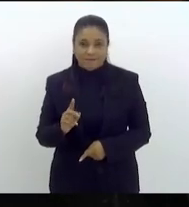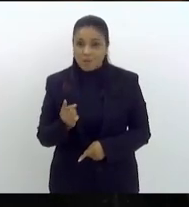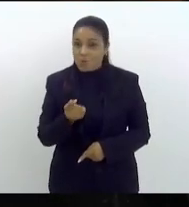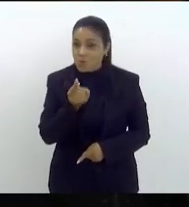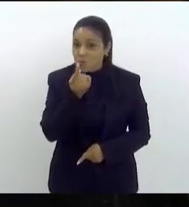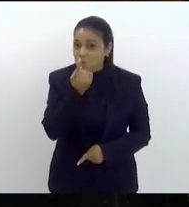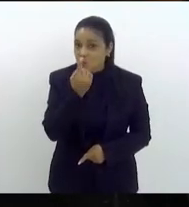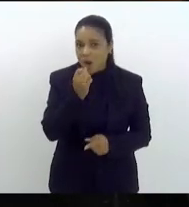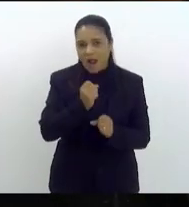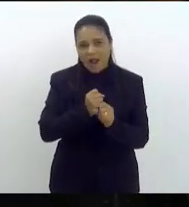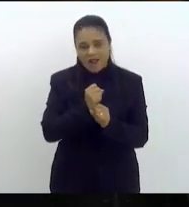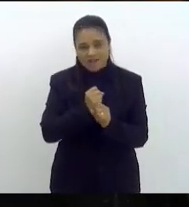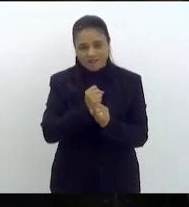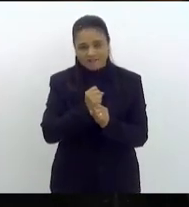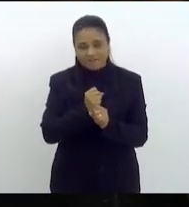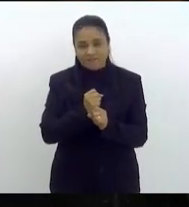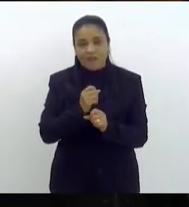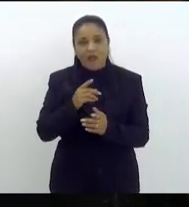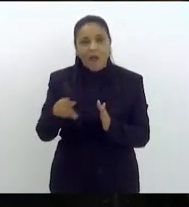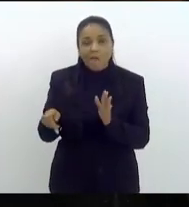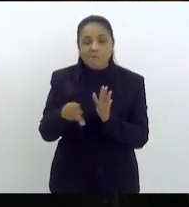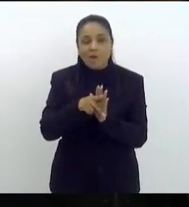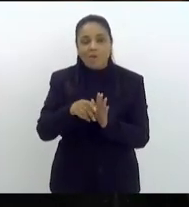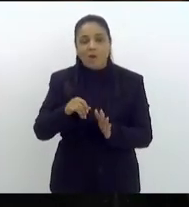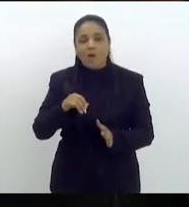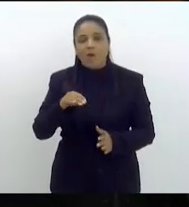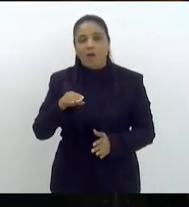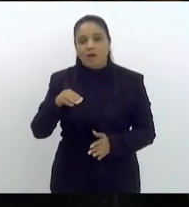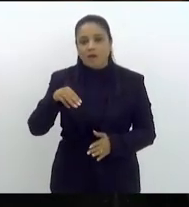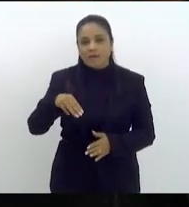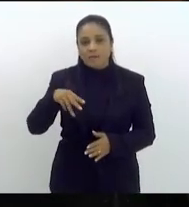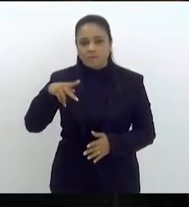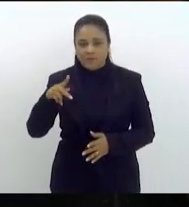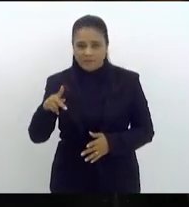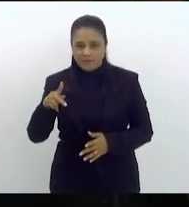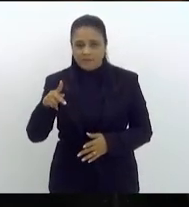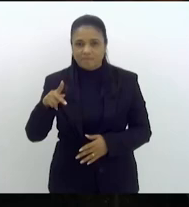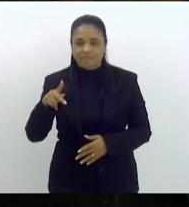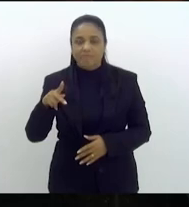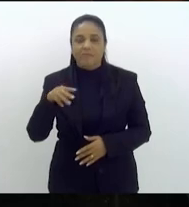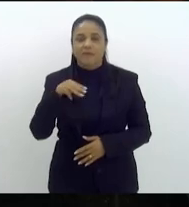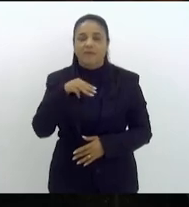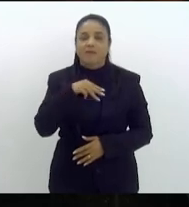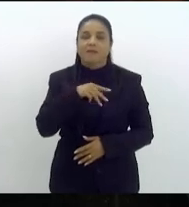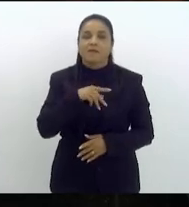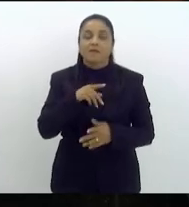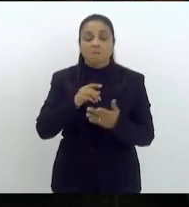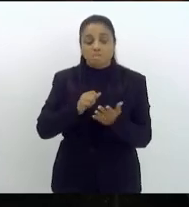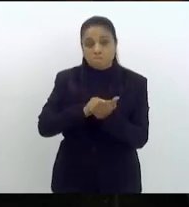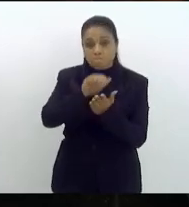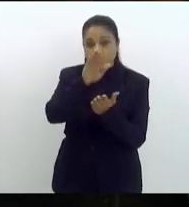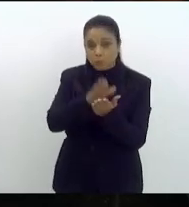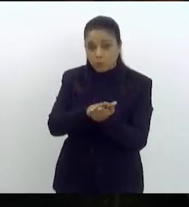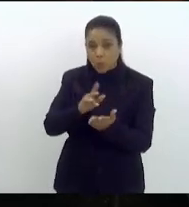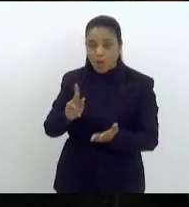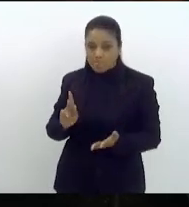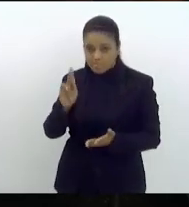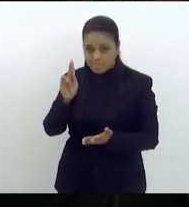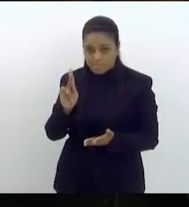a própria NP a época multou a Petrobras em aproximadamente